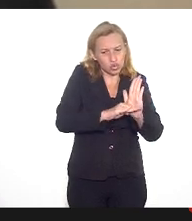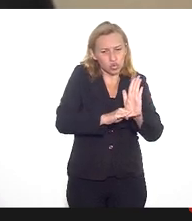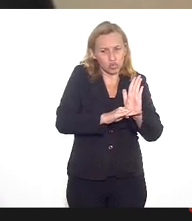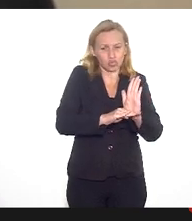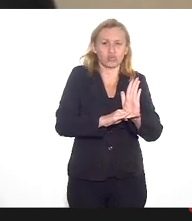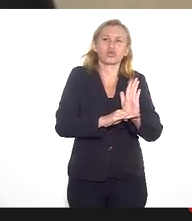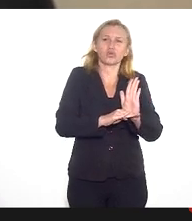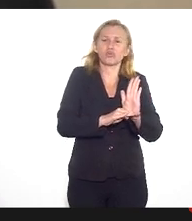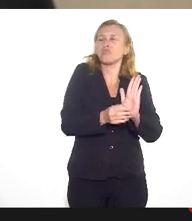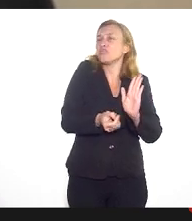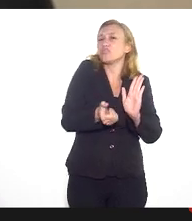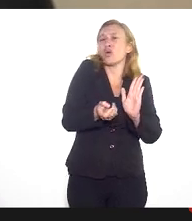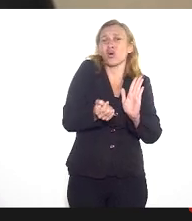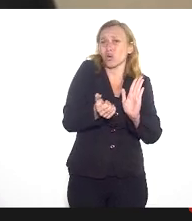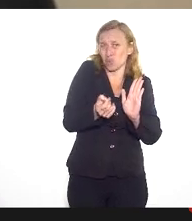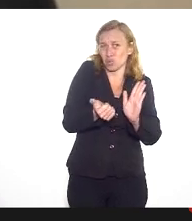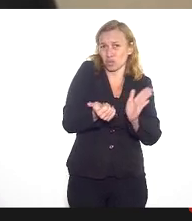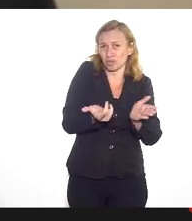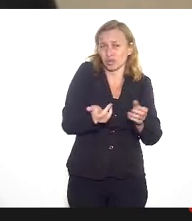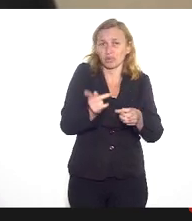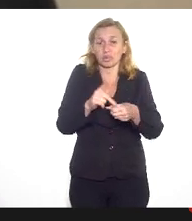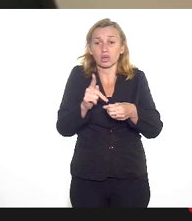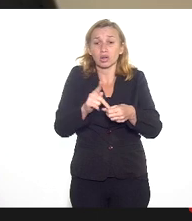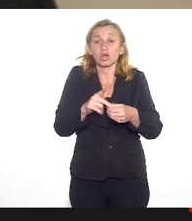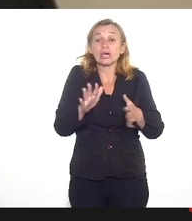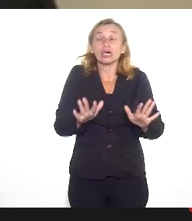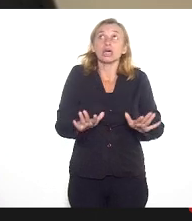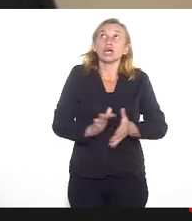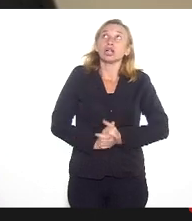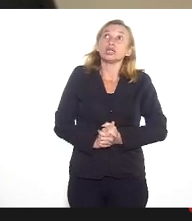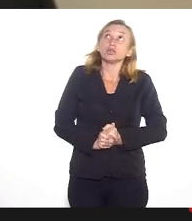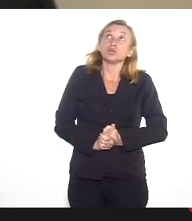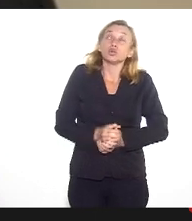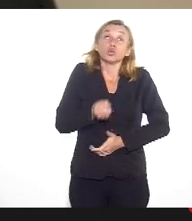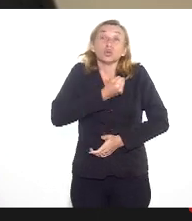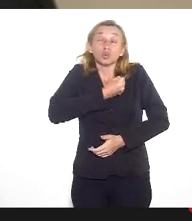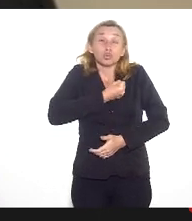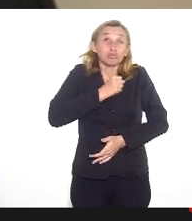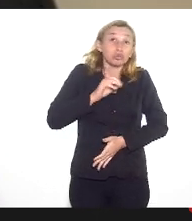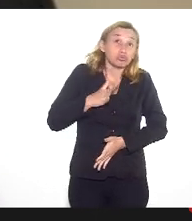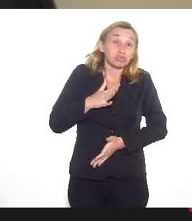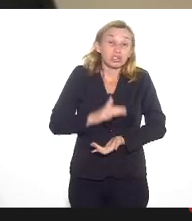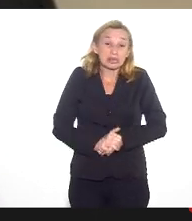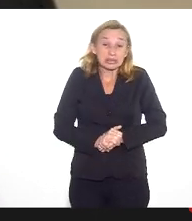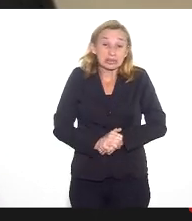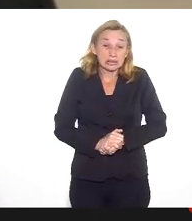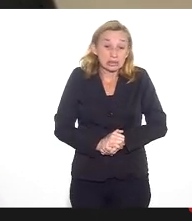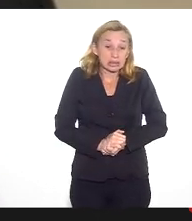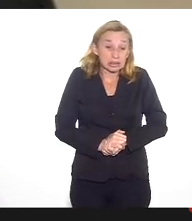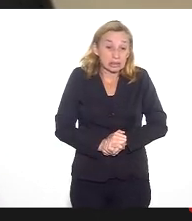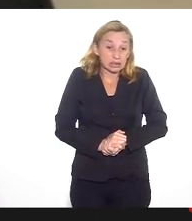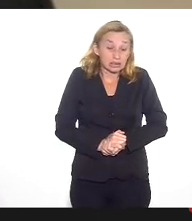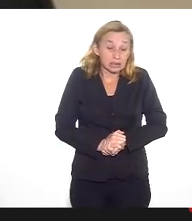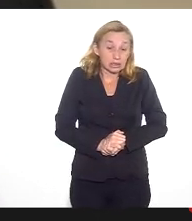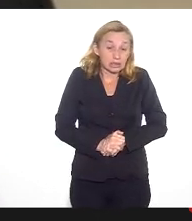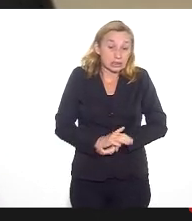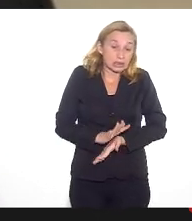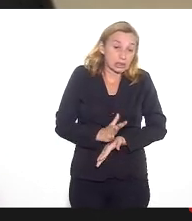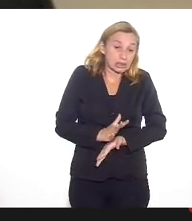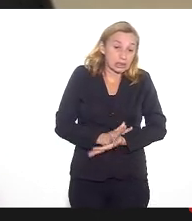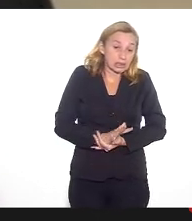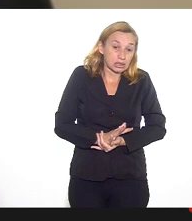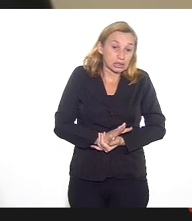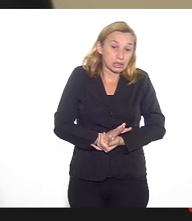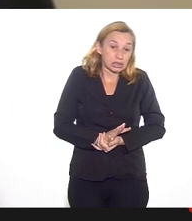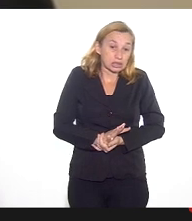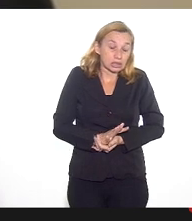normal dos campos de petróleo. Então, se eu não me engano, o número está em menos de dezenas de mil barris por dia, e já não